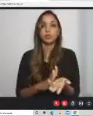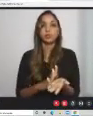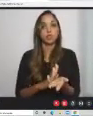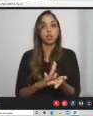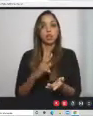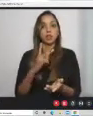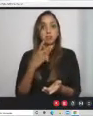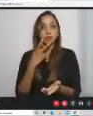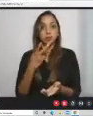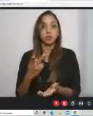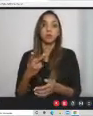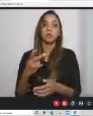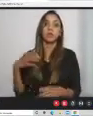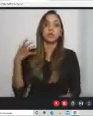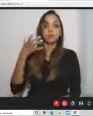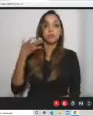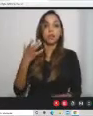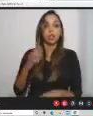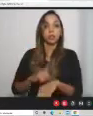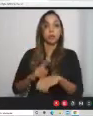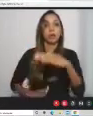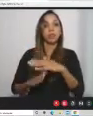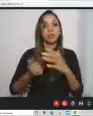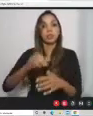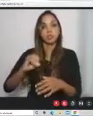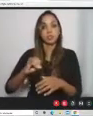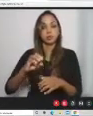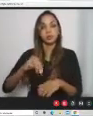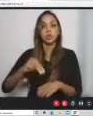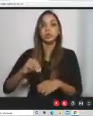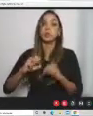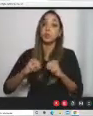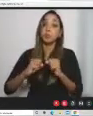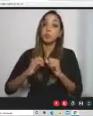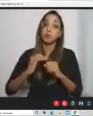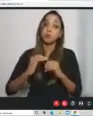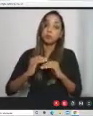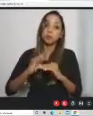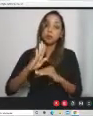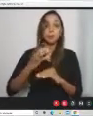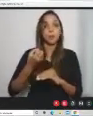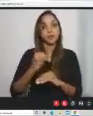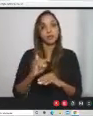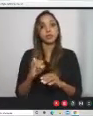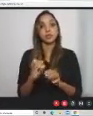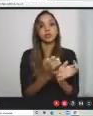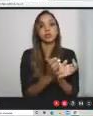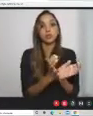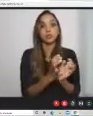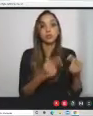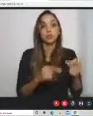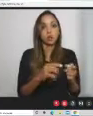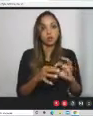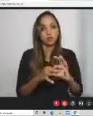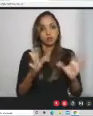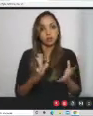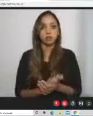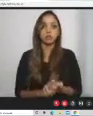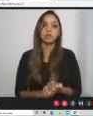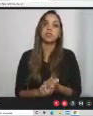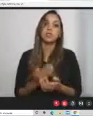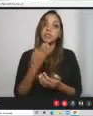ser prorrogado até 5 minutos, de acordo com o partido. O aparte será de 2 minutos, conforme foi acordado, portanto, pediu que os vereadores não fugissem do tema para